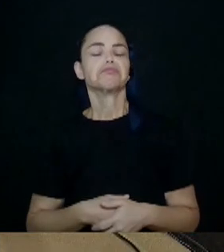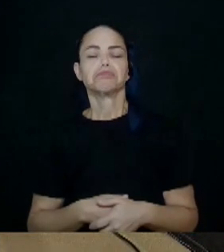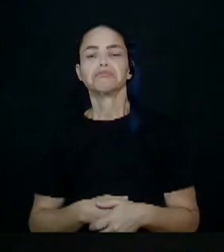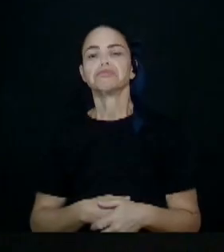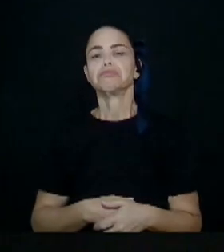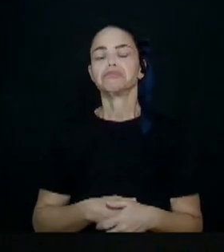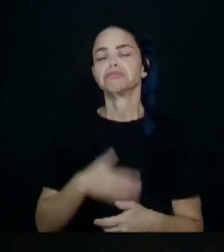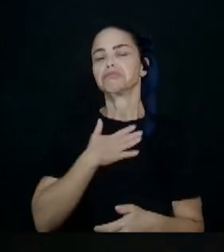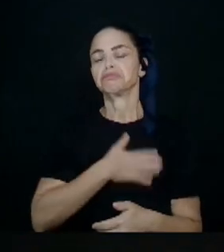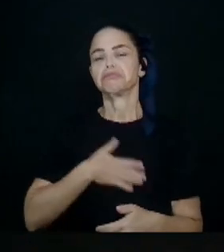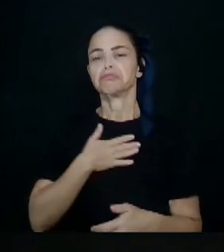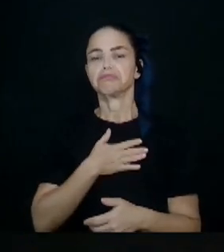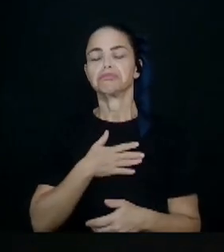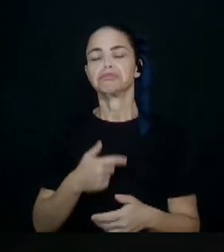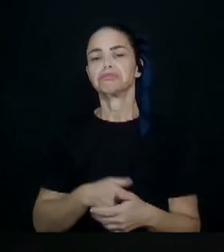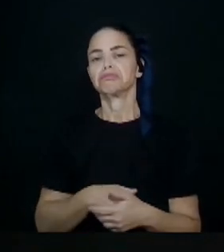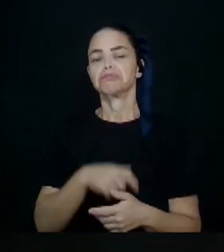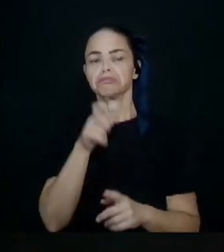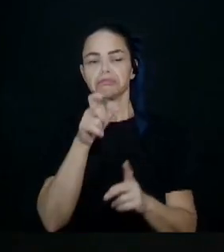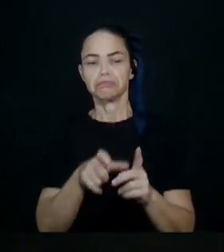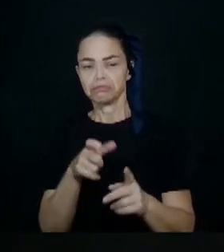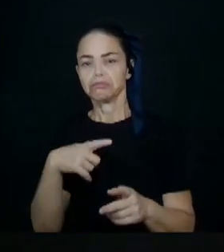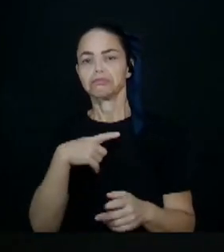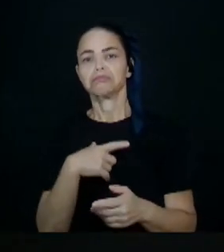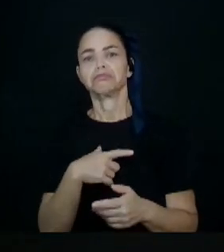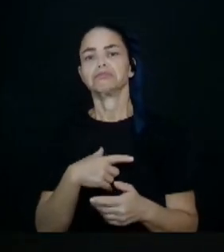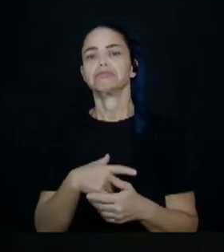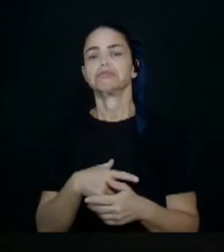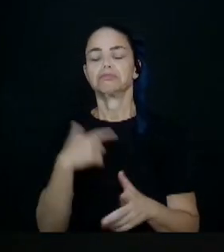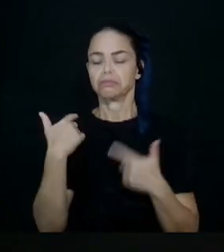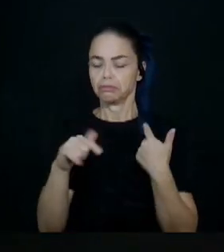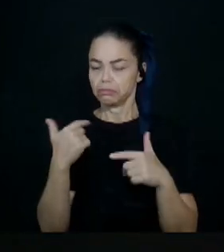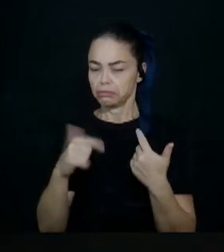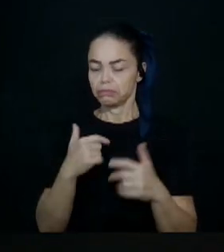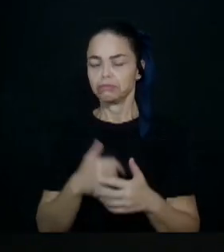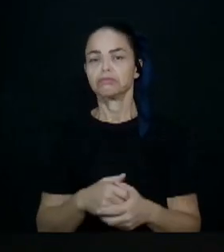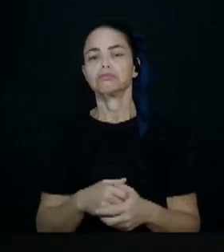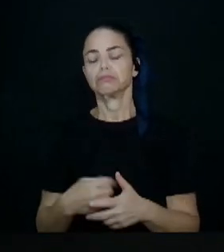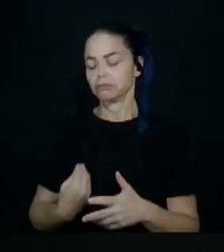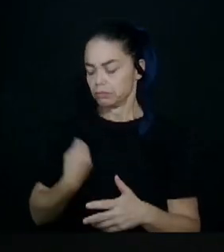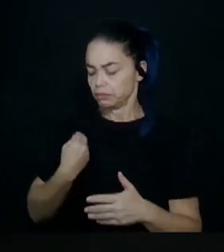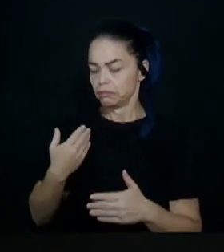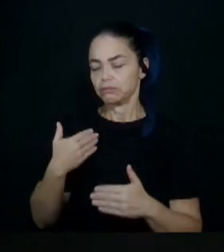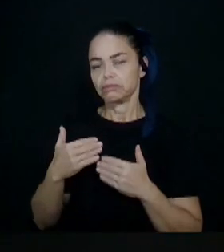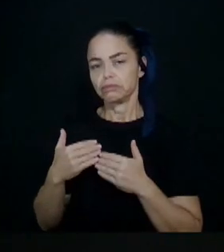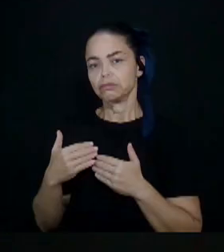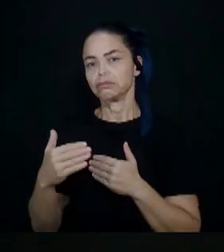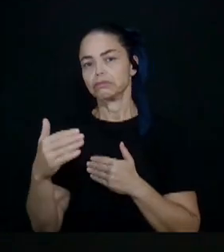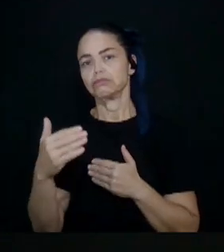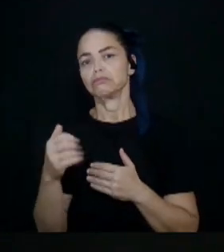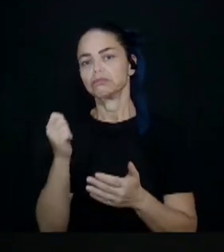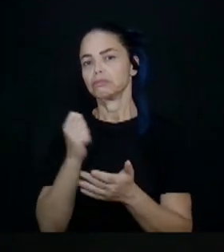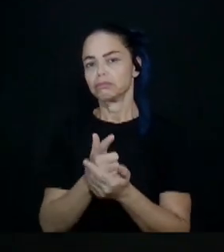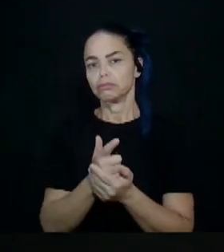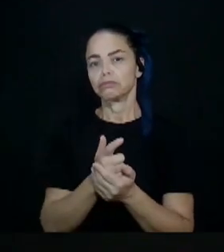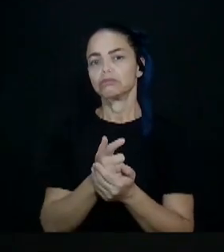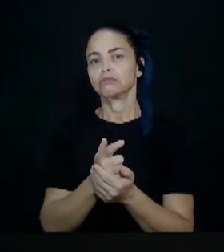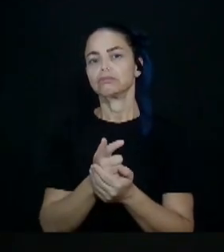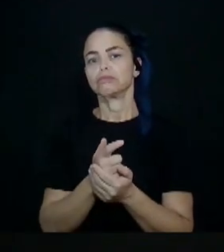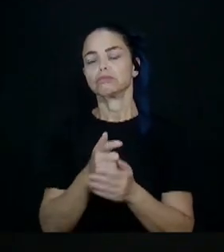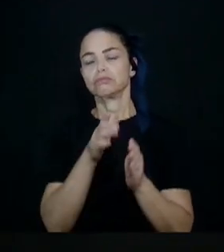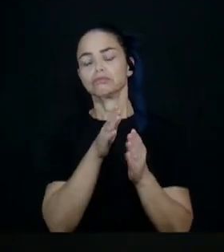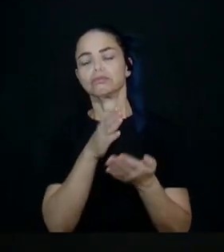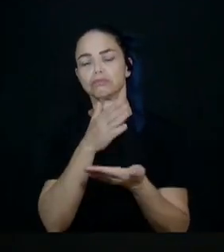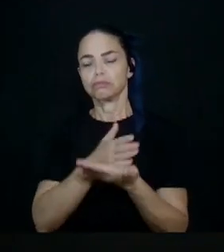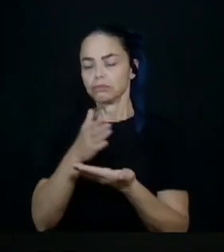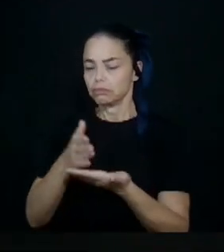ego, né? A pessoa, às vezes, ela trabalha a vida toda para ela pagar o parcelamento de um